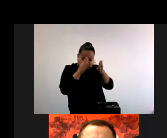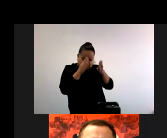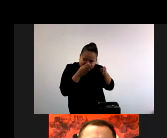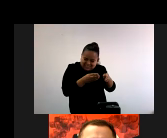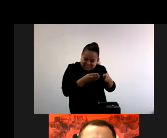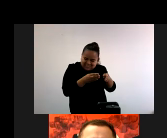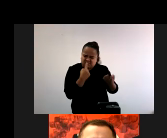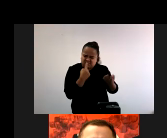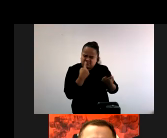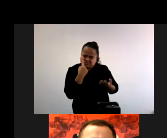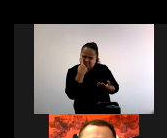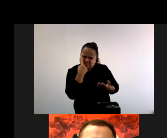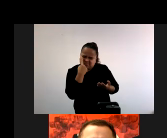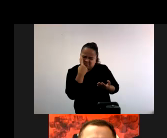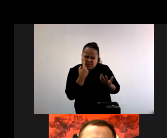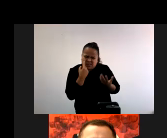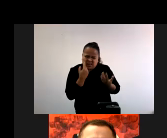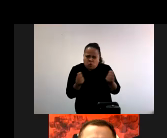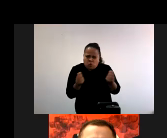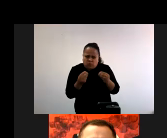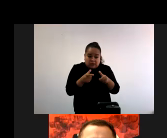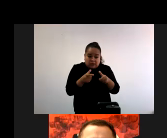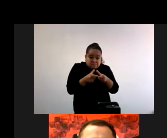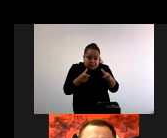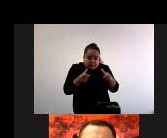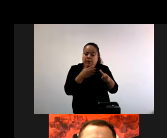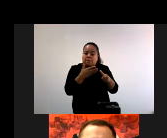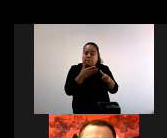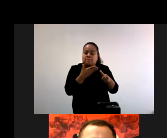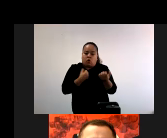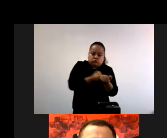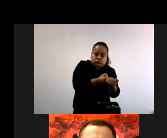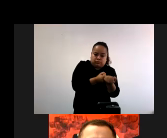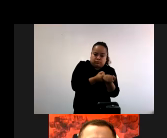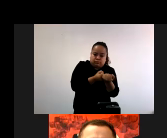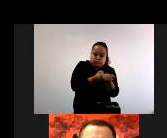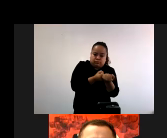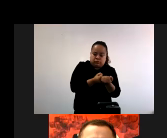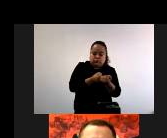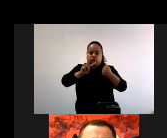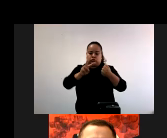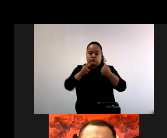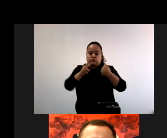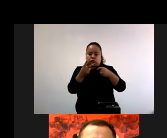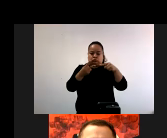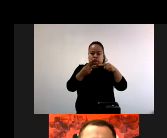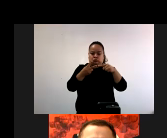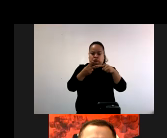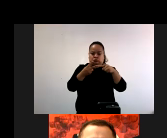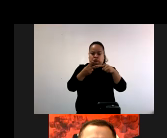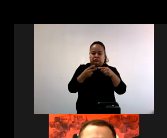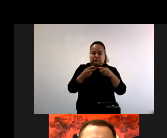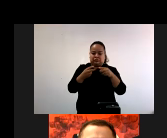há maior número de casos. Foi feita uma segunda sessão na semana passada, 30 de